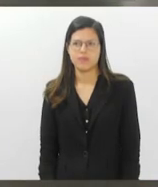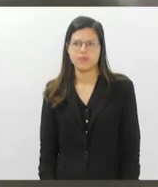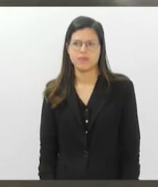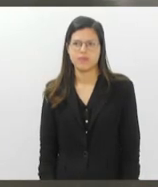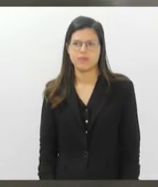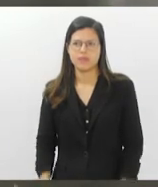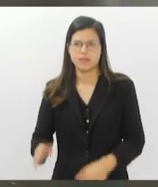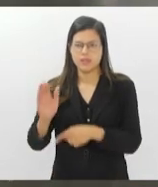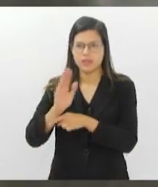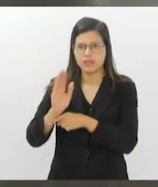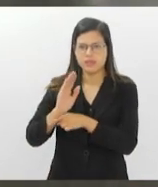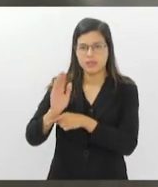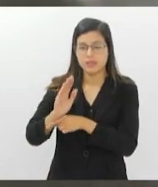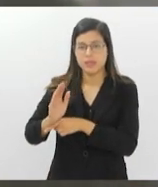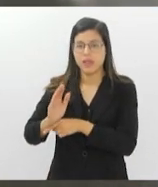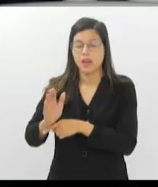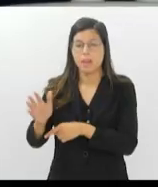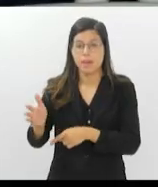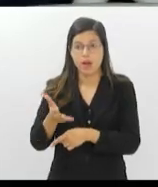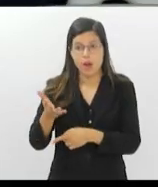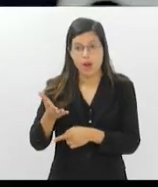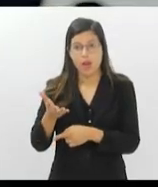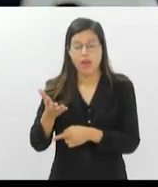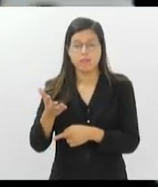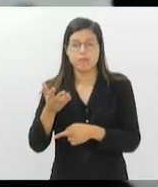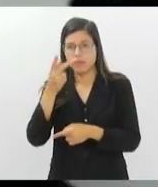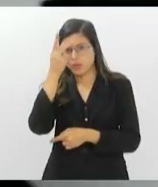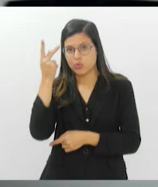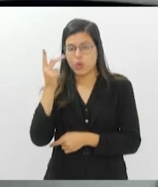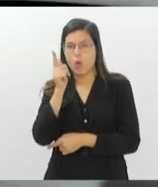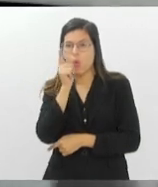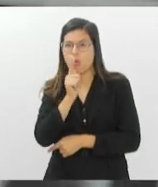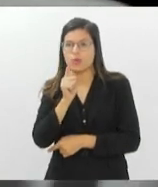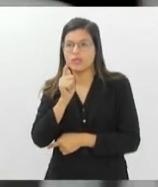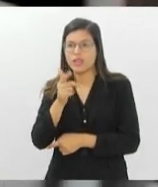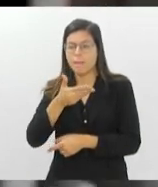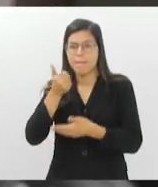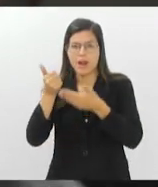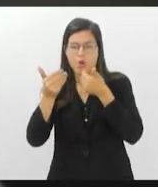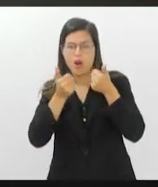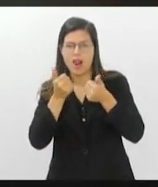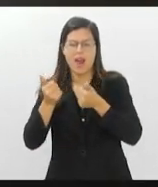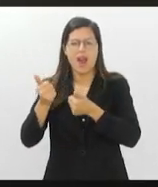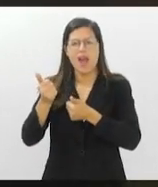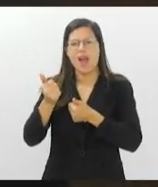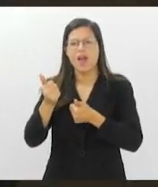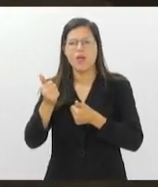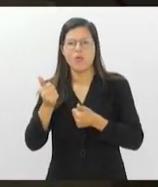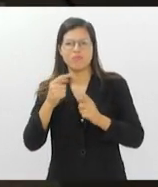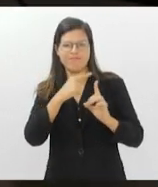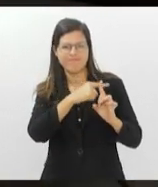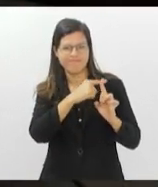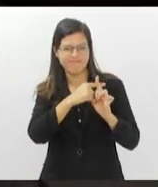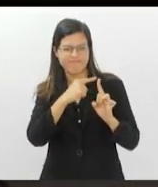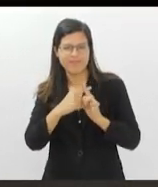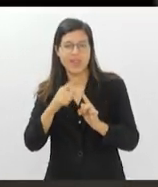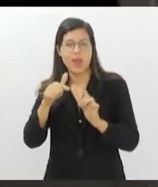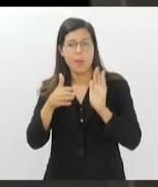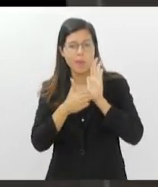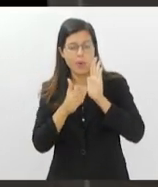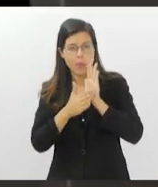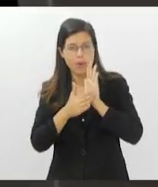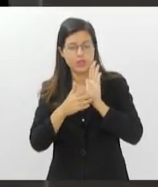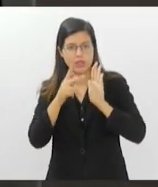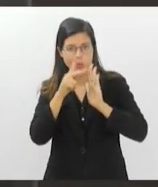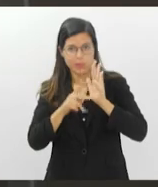Cinema para acelerar a recuperação dos pacientes com momentos de entretenimento e mensagens positivas. Essa é a proposta do projeto terapêutico do